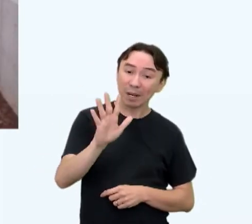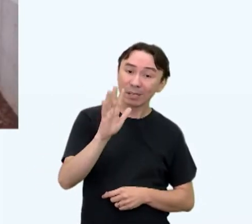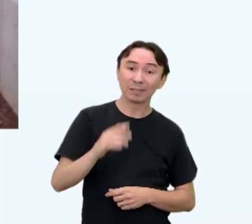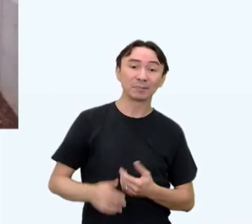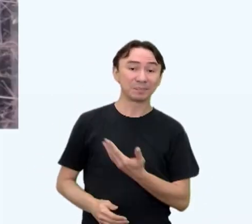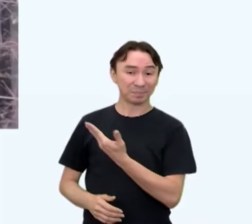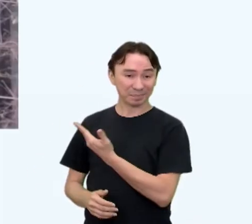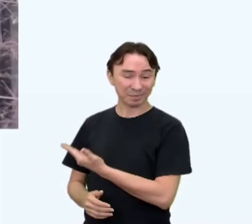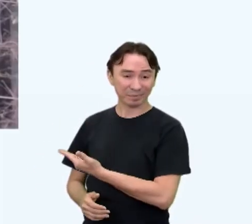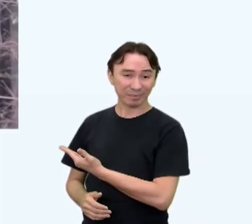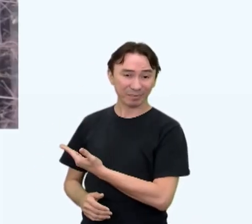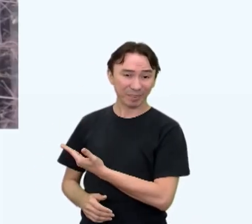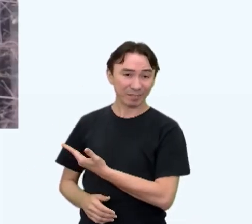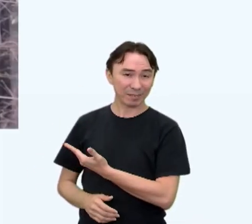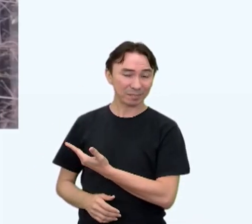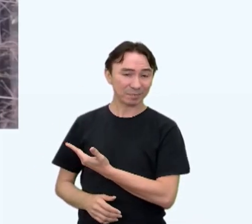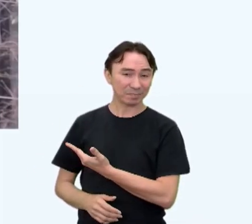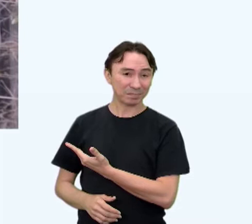não é